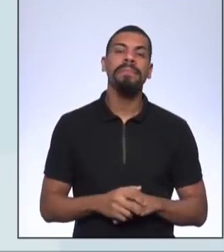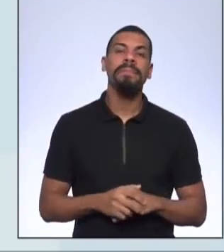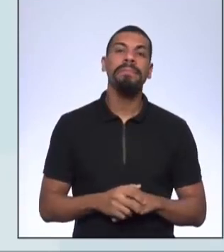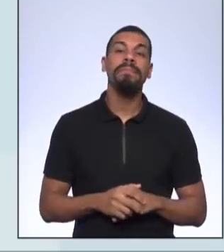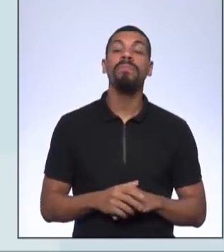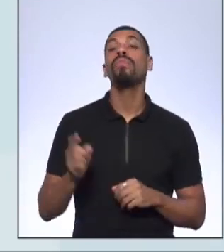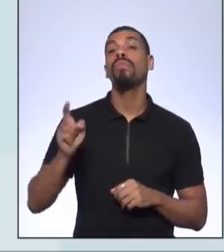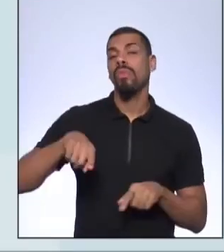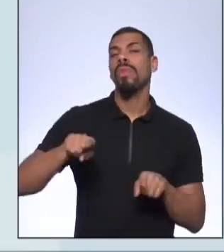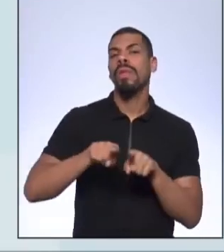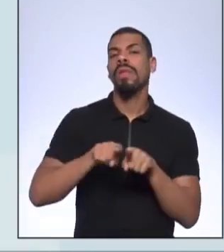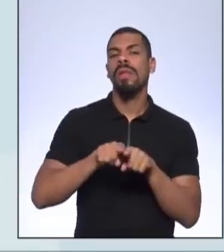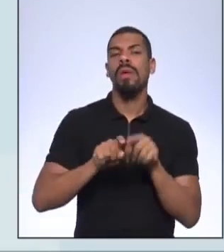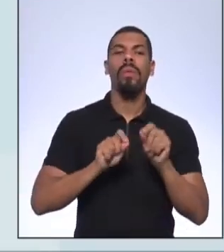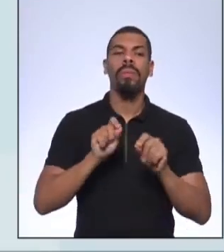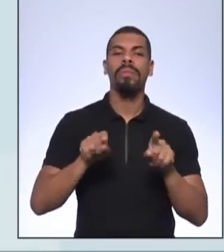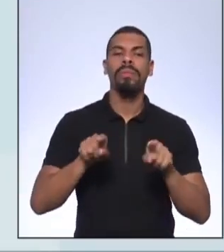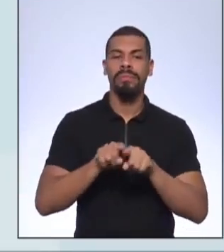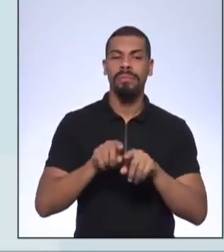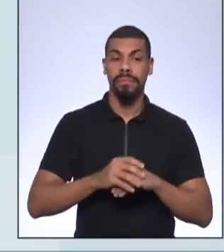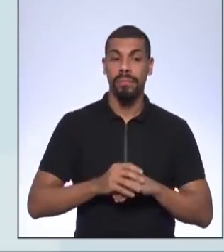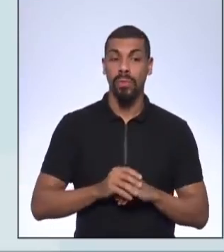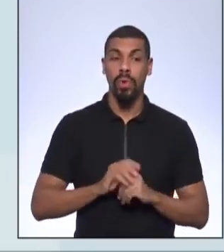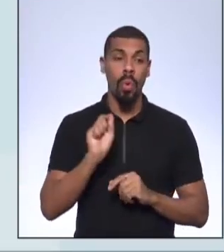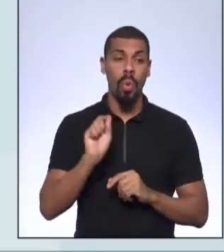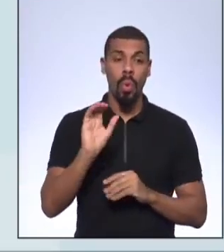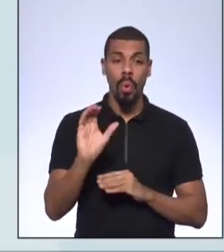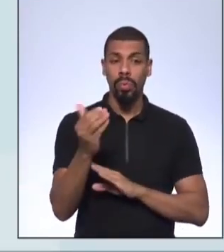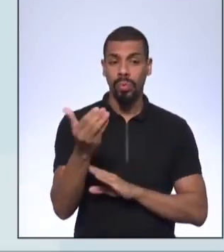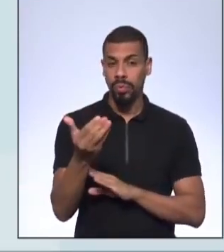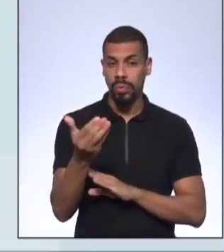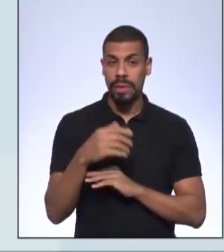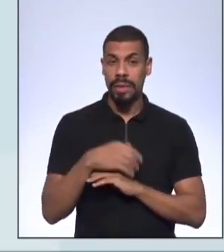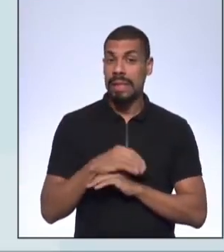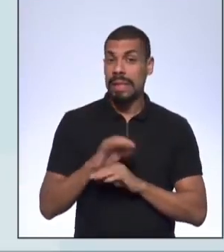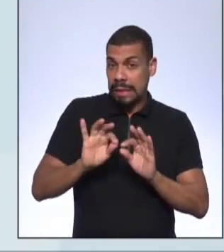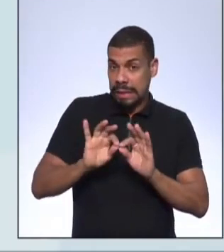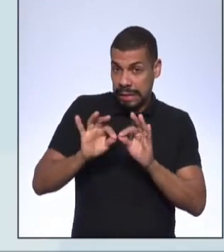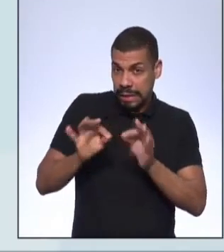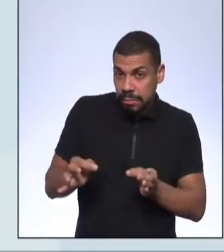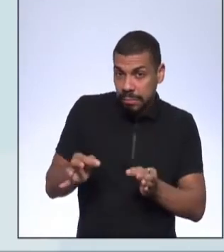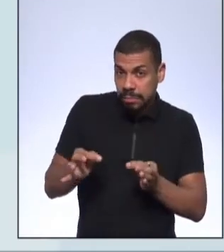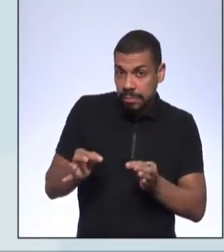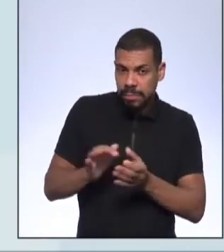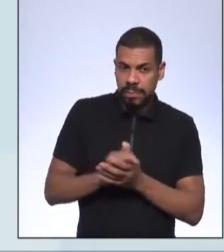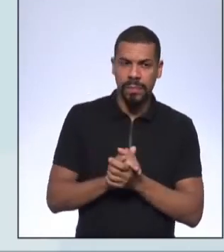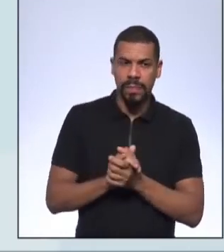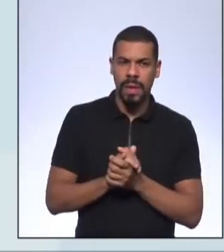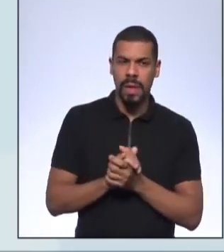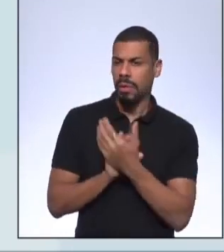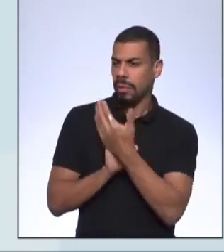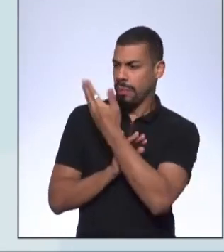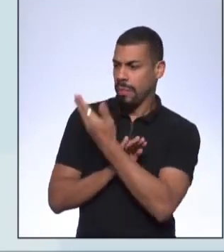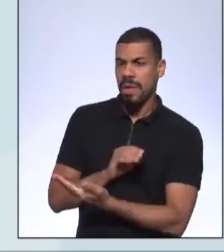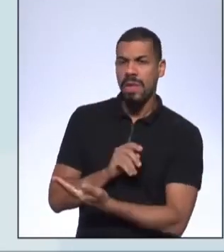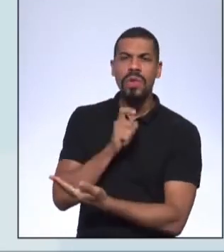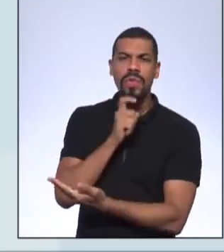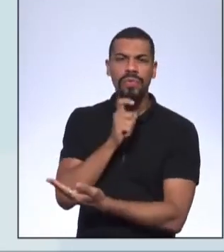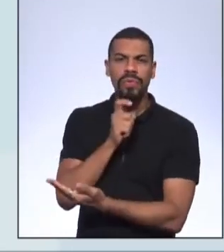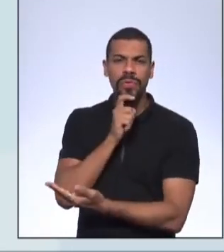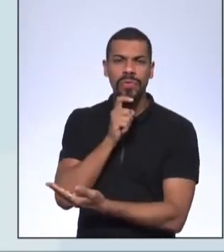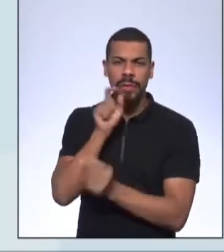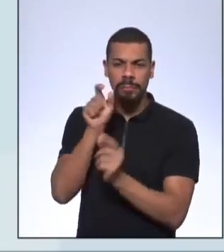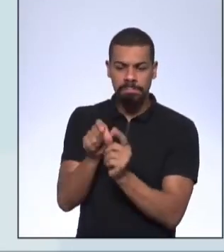gente chama de cromatina, eles podem estar na forma de cromossomos simples, tá? Esse verdinho que vocês estão vendo aí, ou